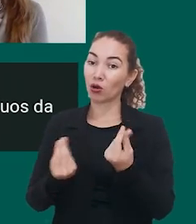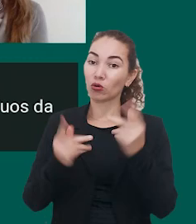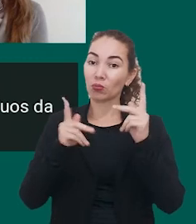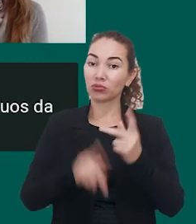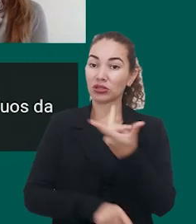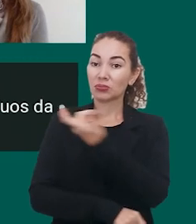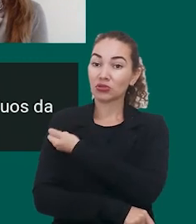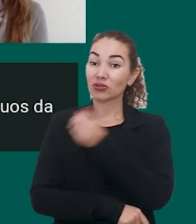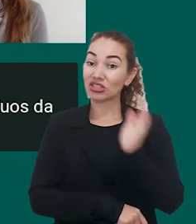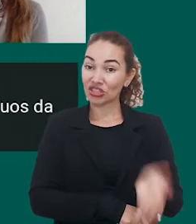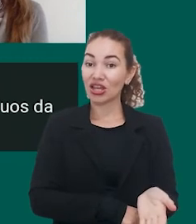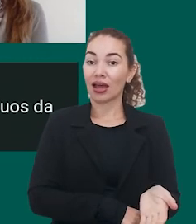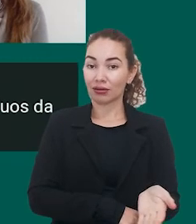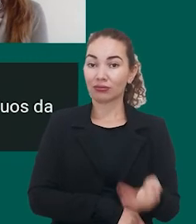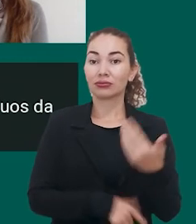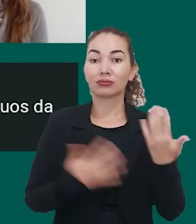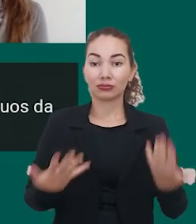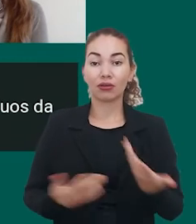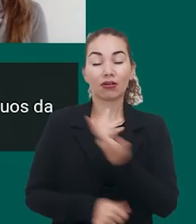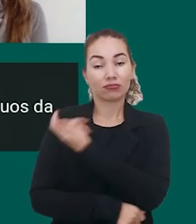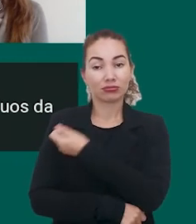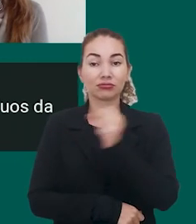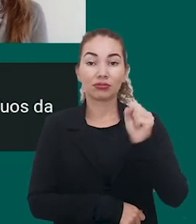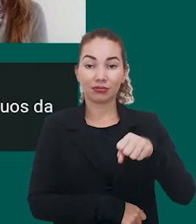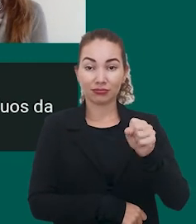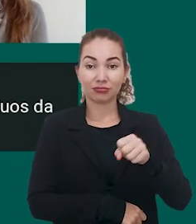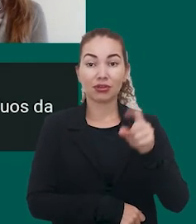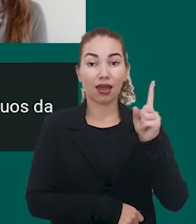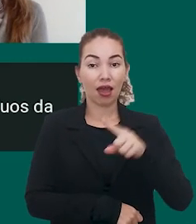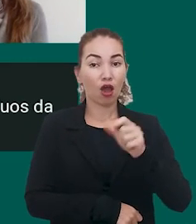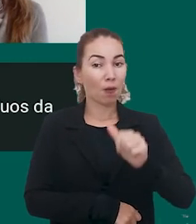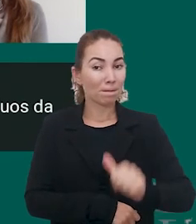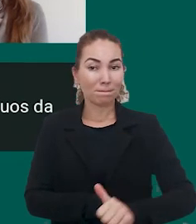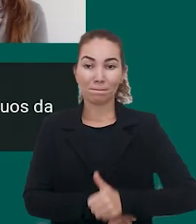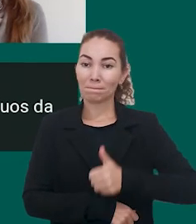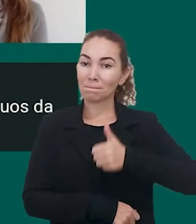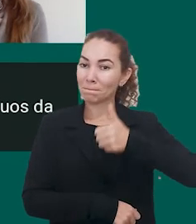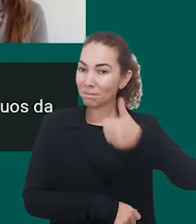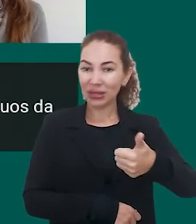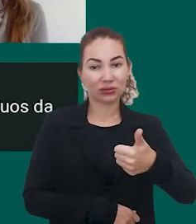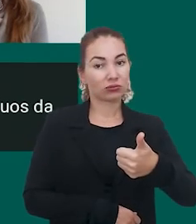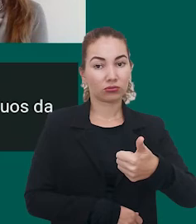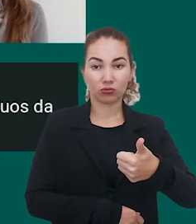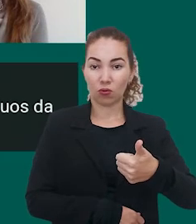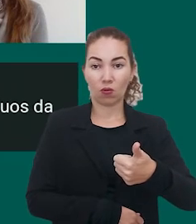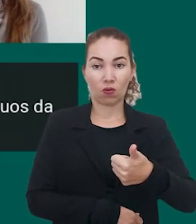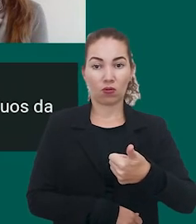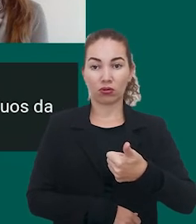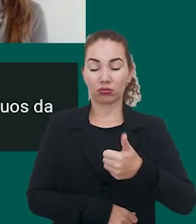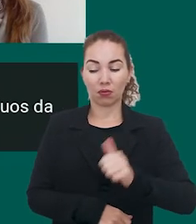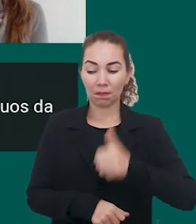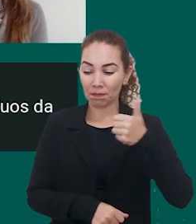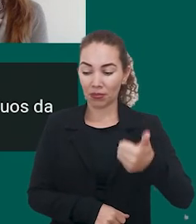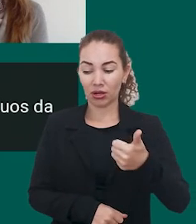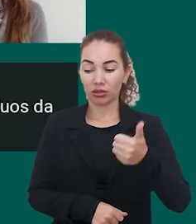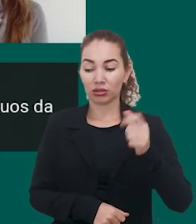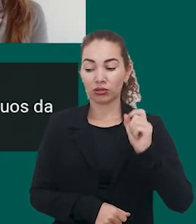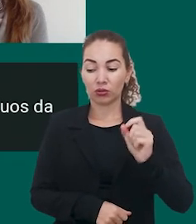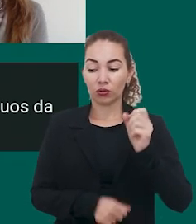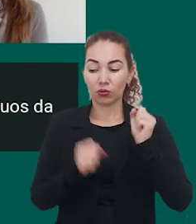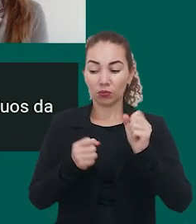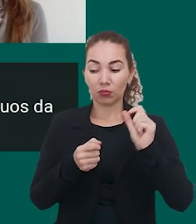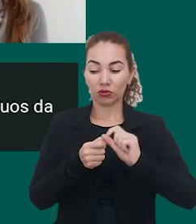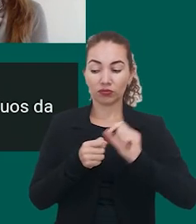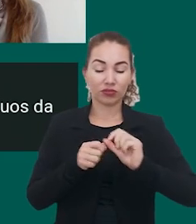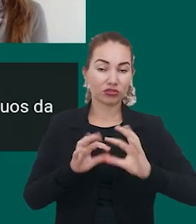né? Então, a vacina é, sim, uma das maiores invenções da humanidade, não estou falando de Covid, estou falando da história da humanidade, e pode fazer